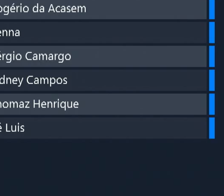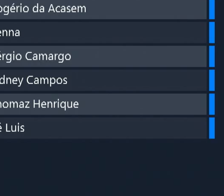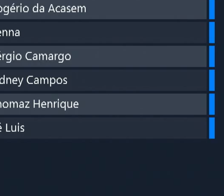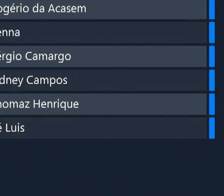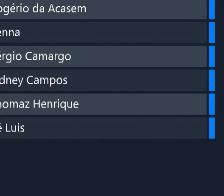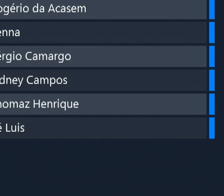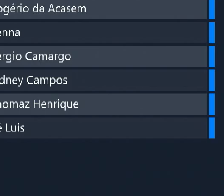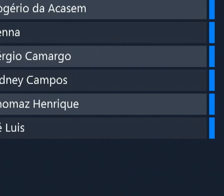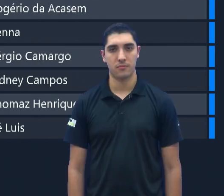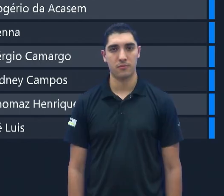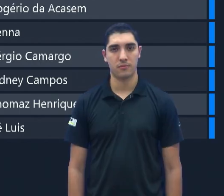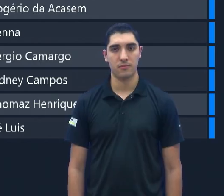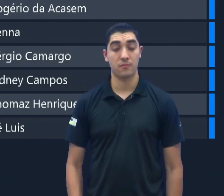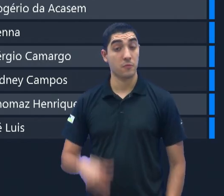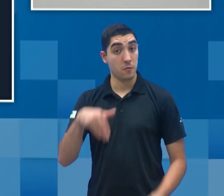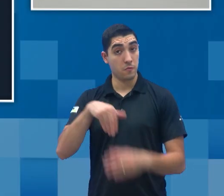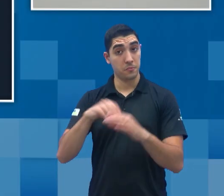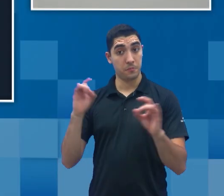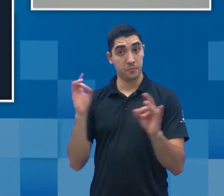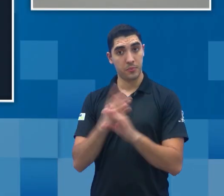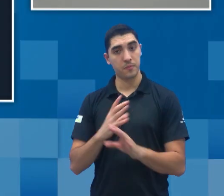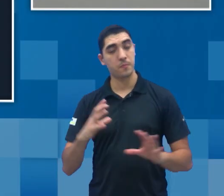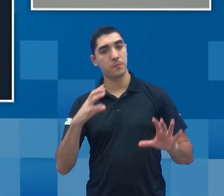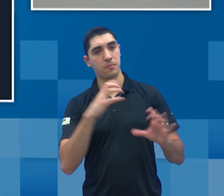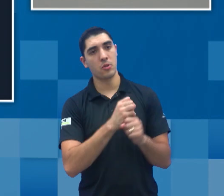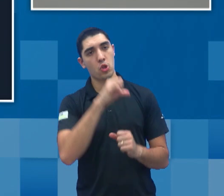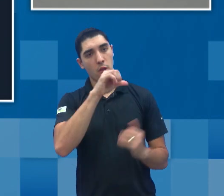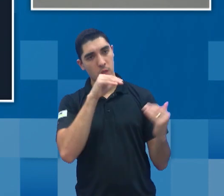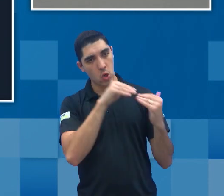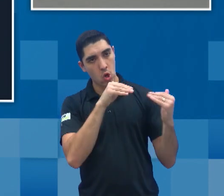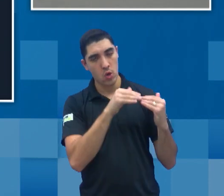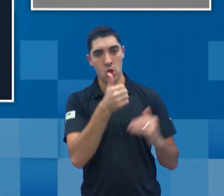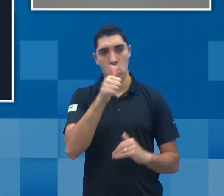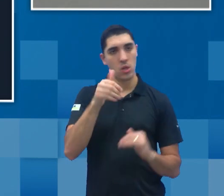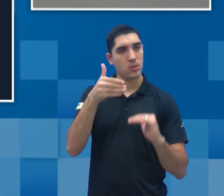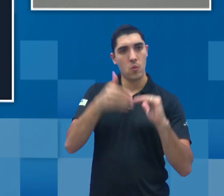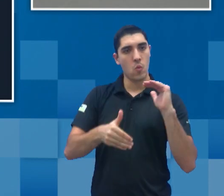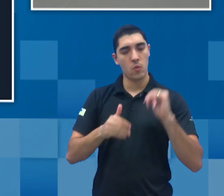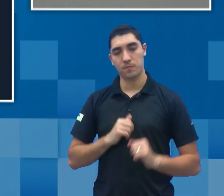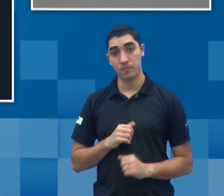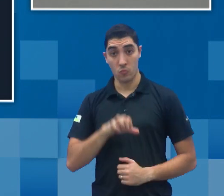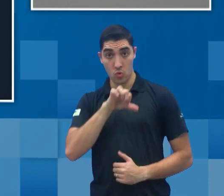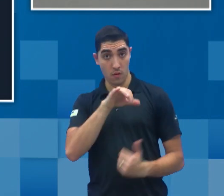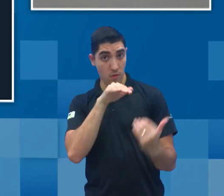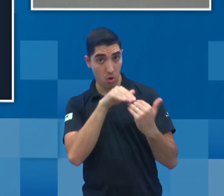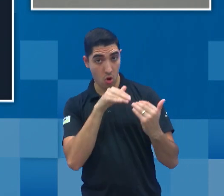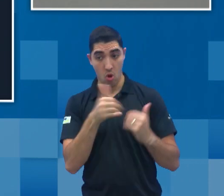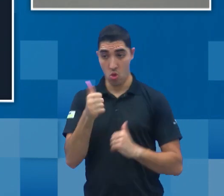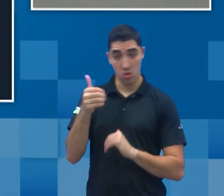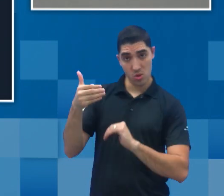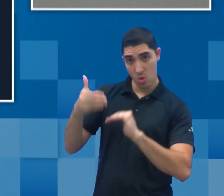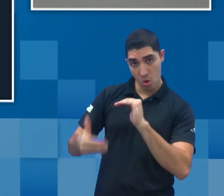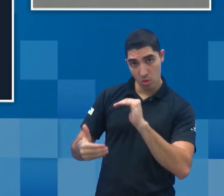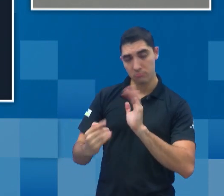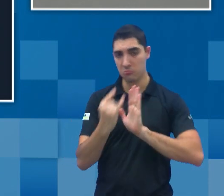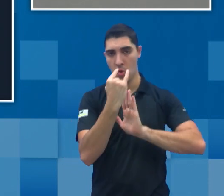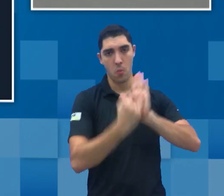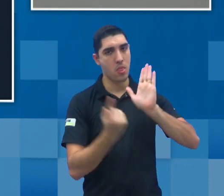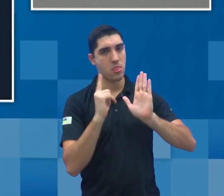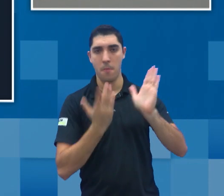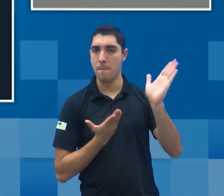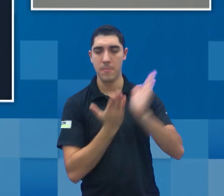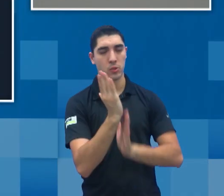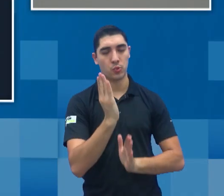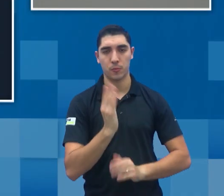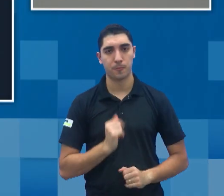Encerrada a votação. 9 votos favoráveis, 11 votos contrários. Com 9 votos favoráveis, 11 votos contrários, o requerimento